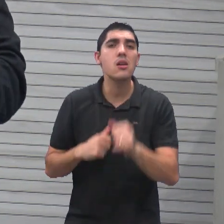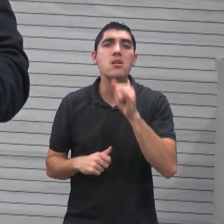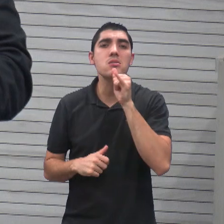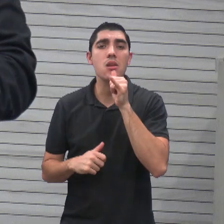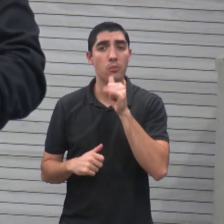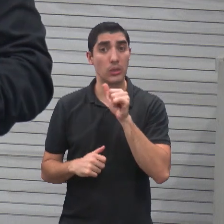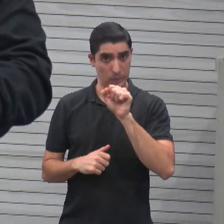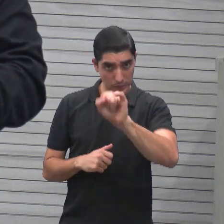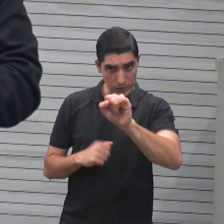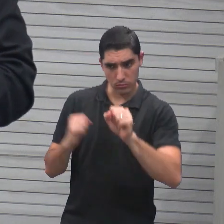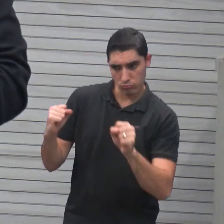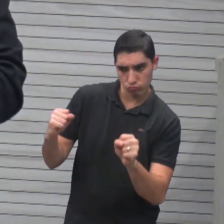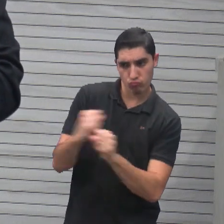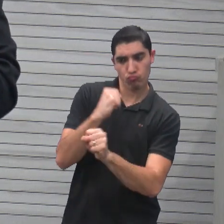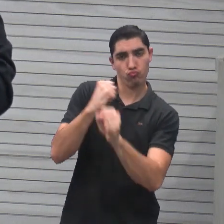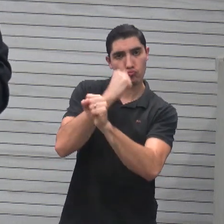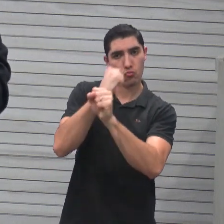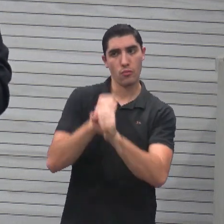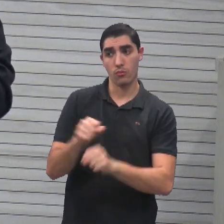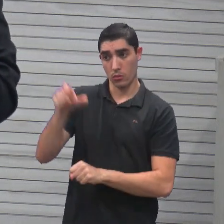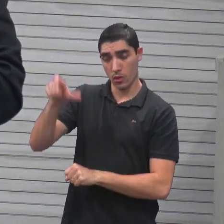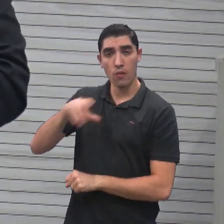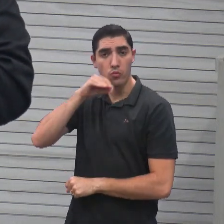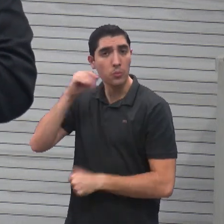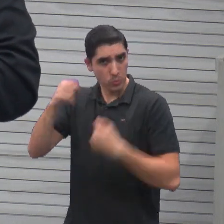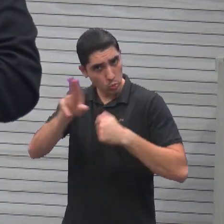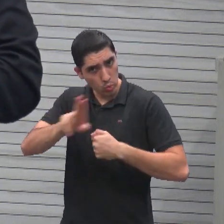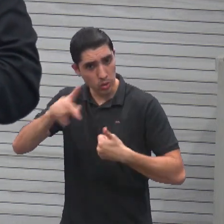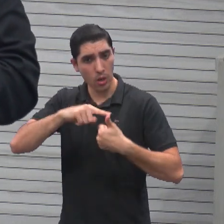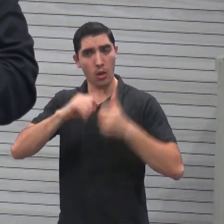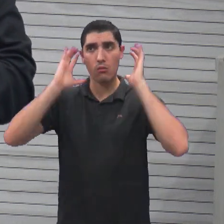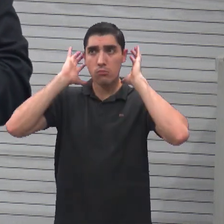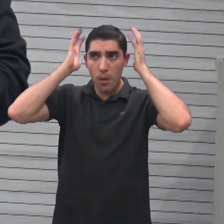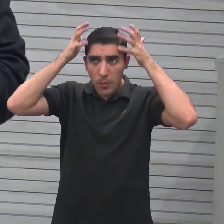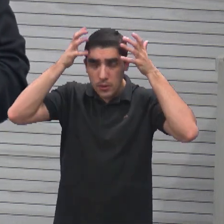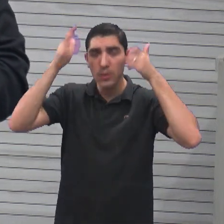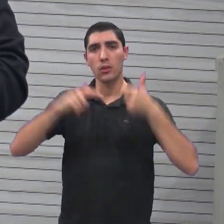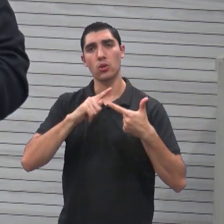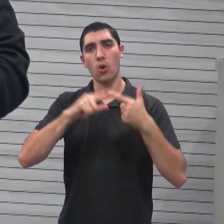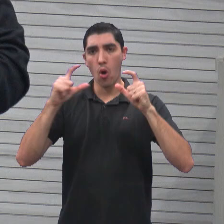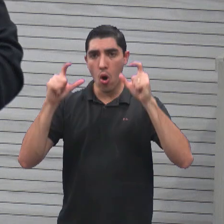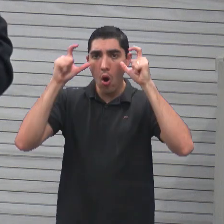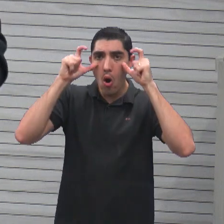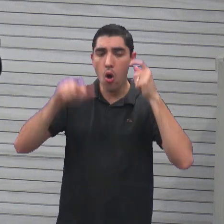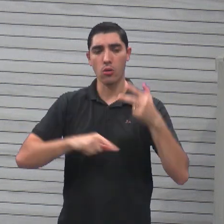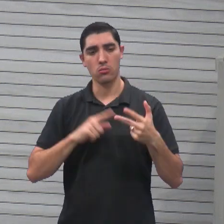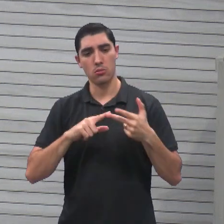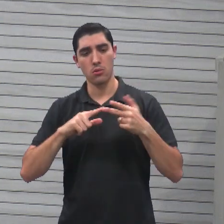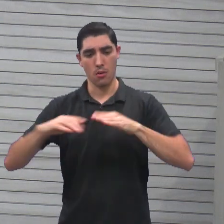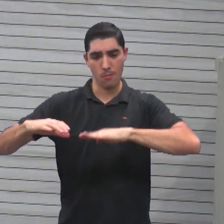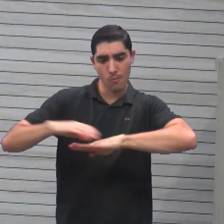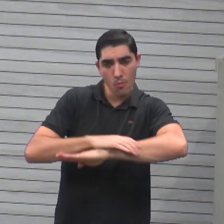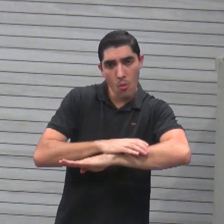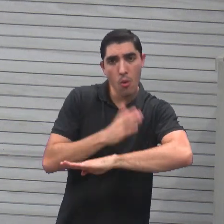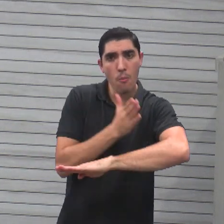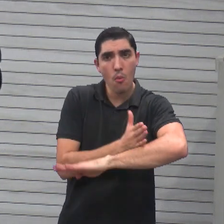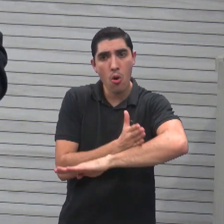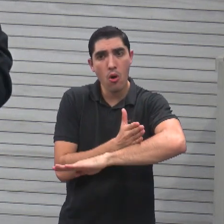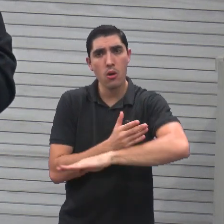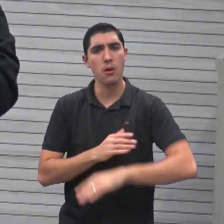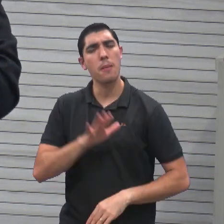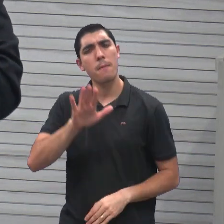os funcionários eles precisam usar capacete, óculos, botas. Senhor presidente,